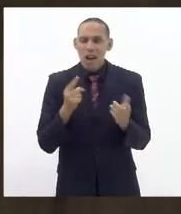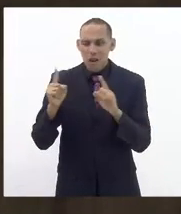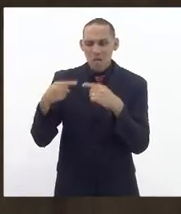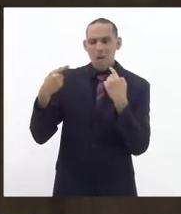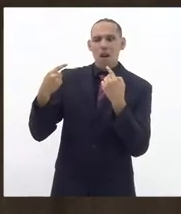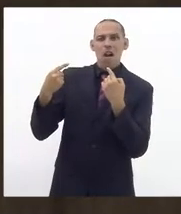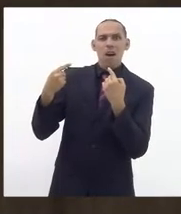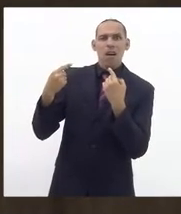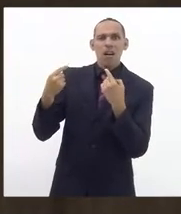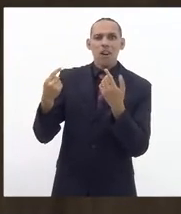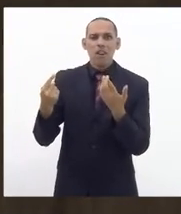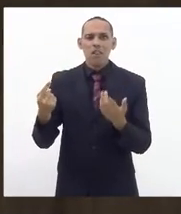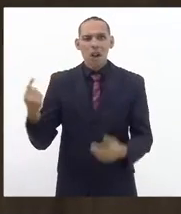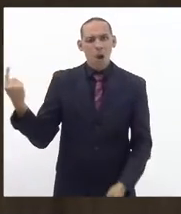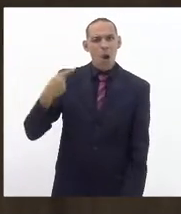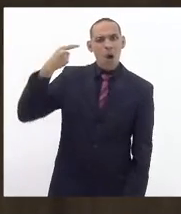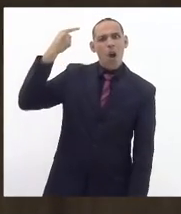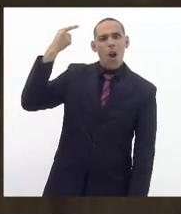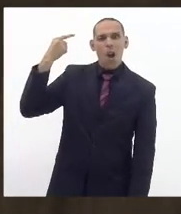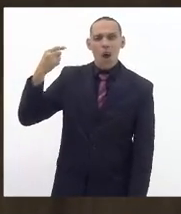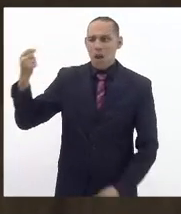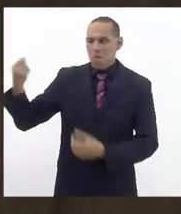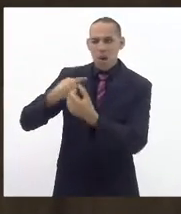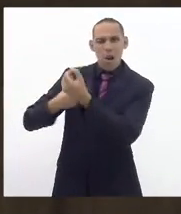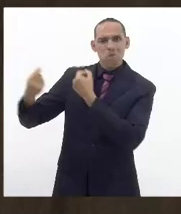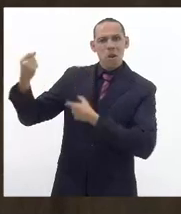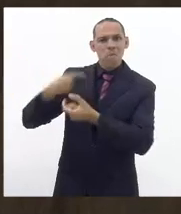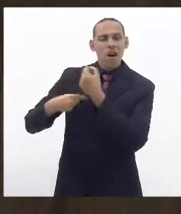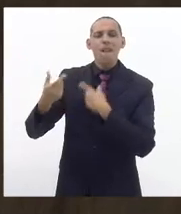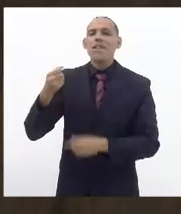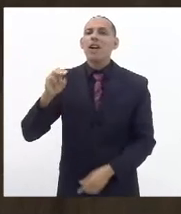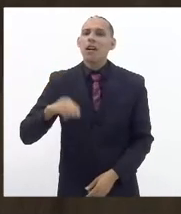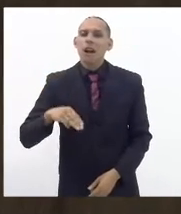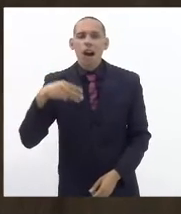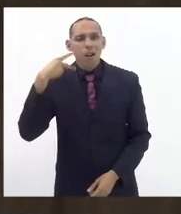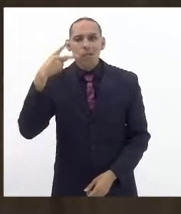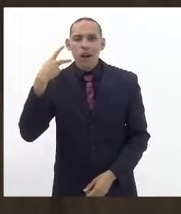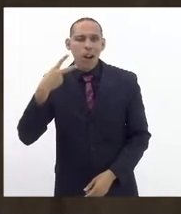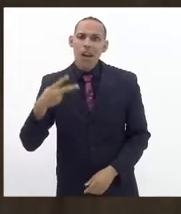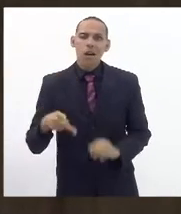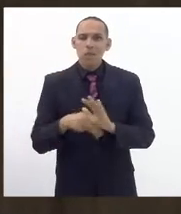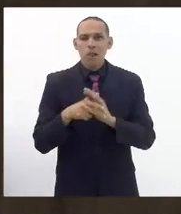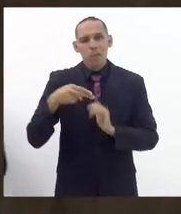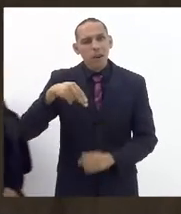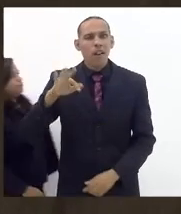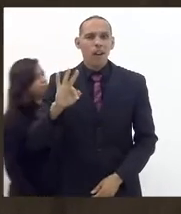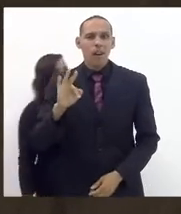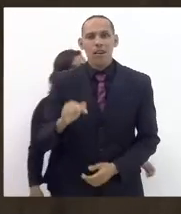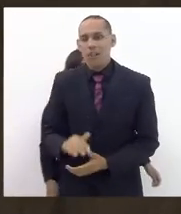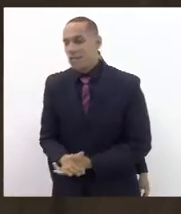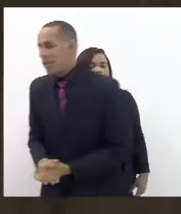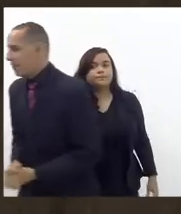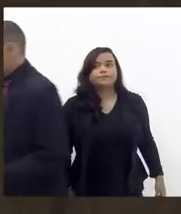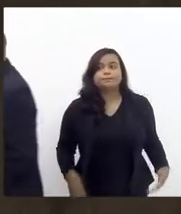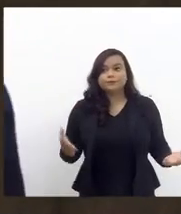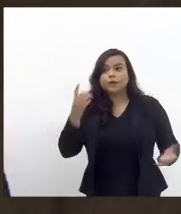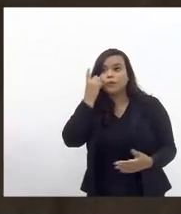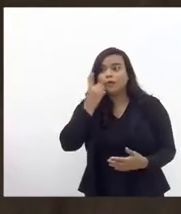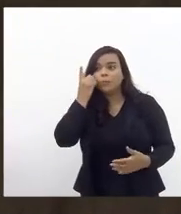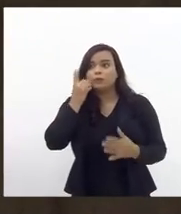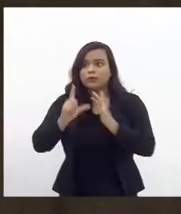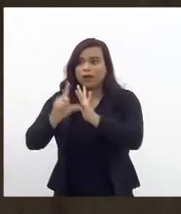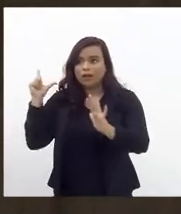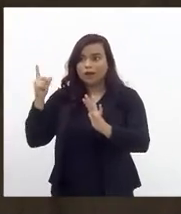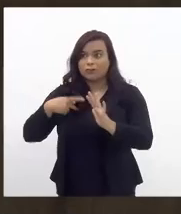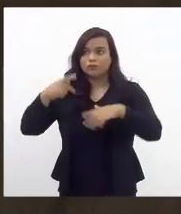ameaçadas, estamos sendo xingadas pelos vereadores de Friburgo. Então, o deputado que me antecedeu traz